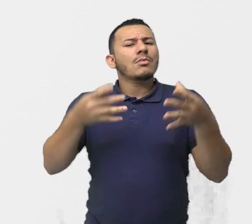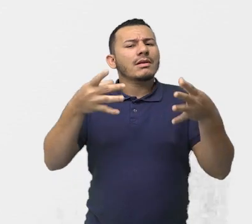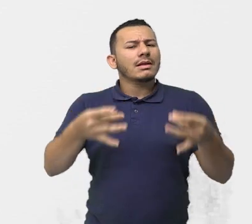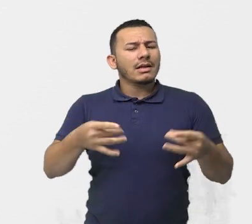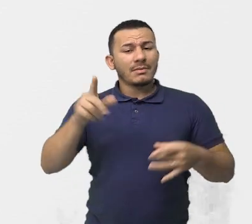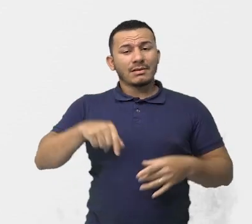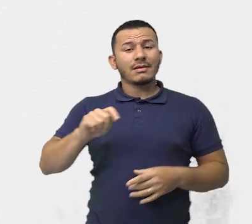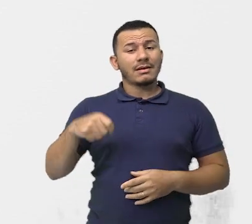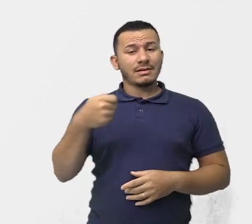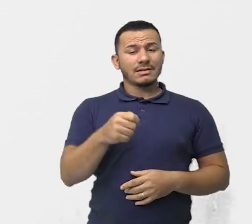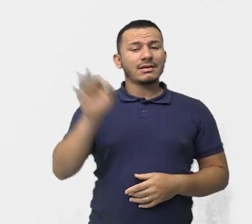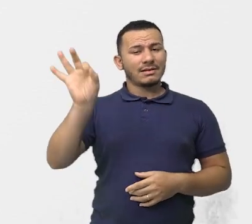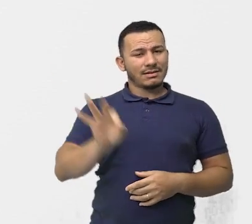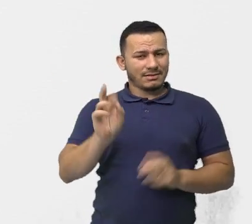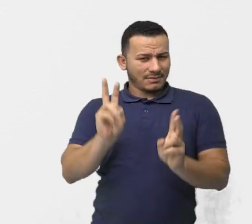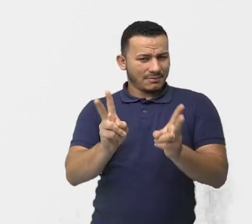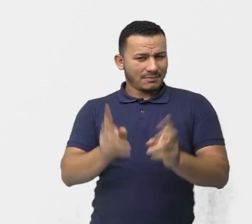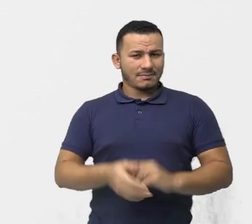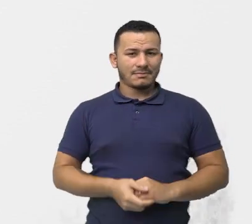porcentagem.